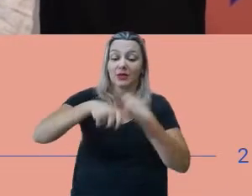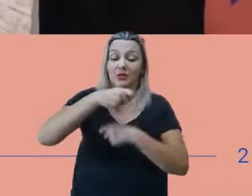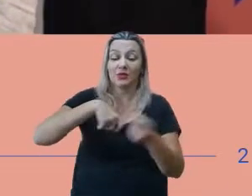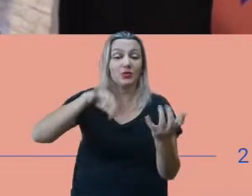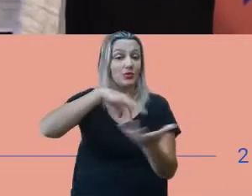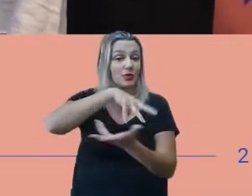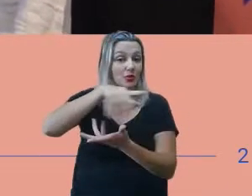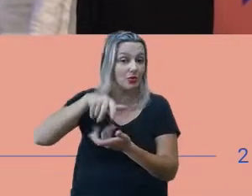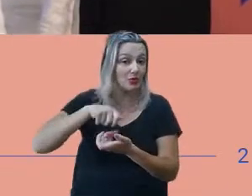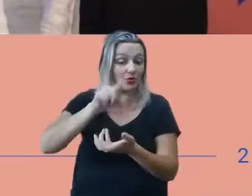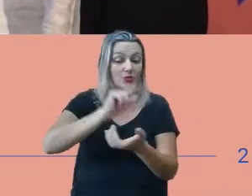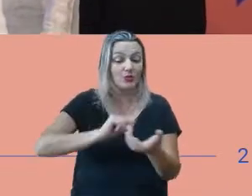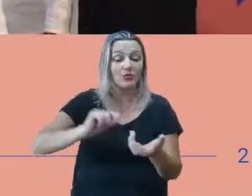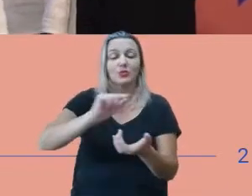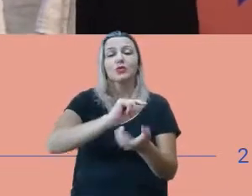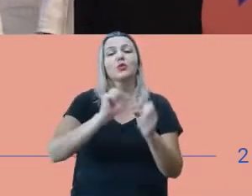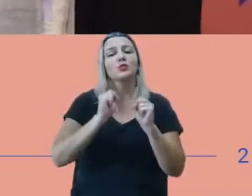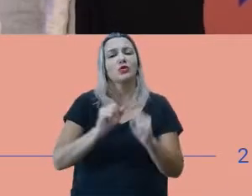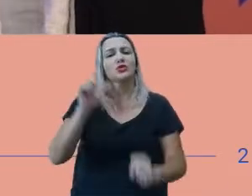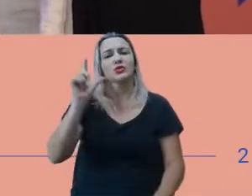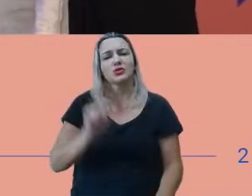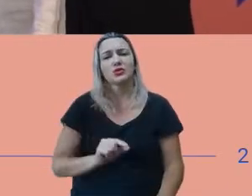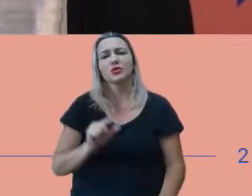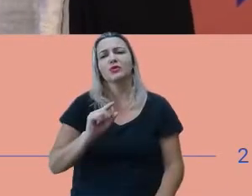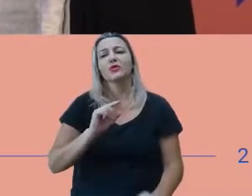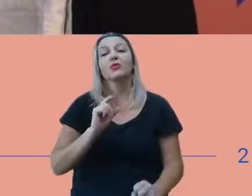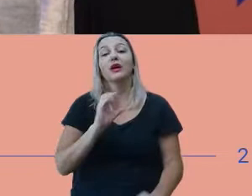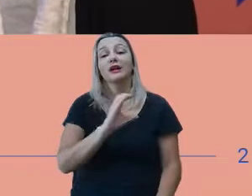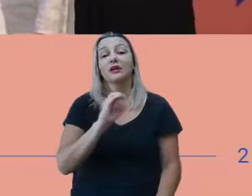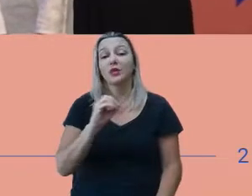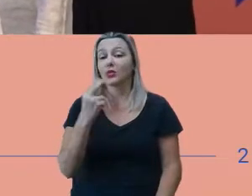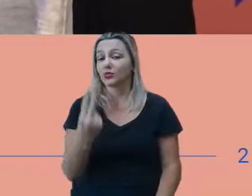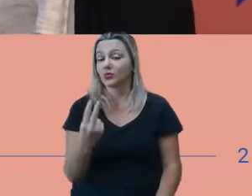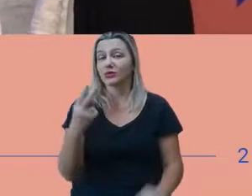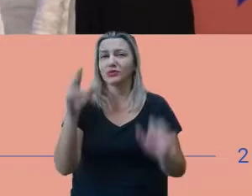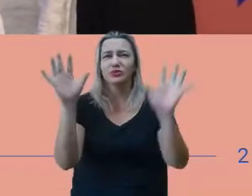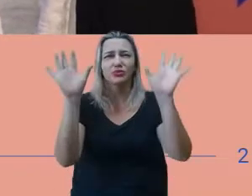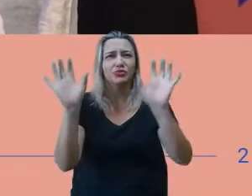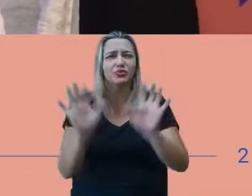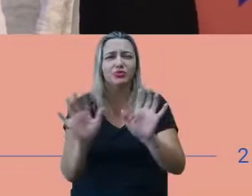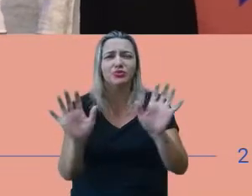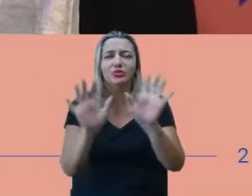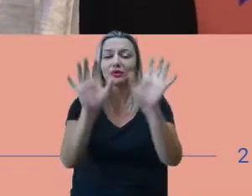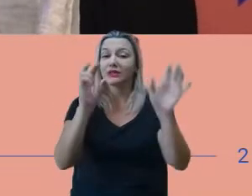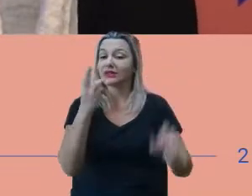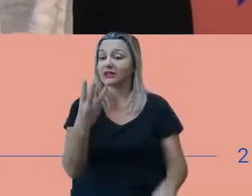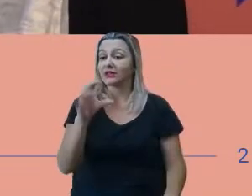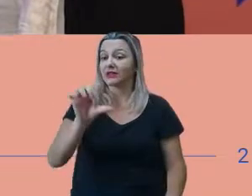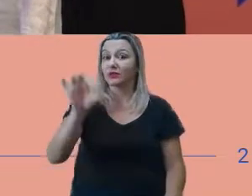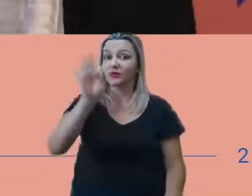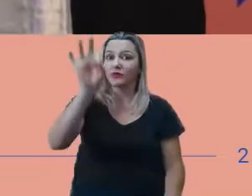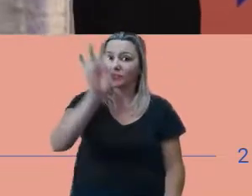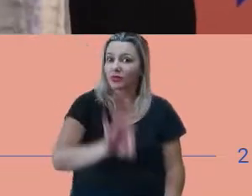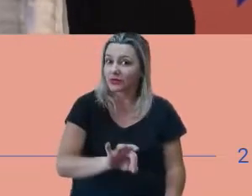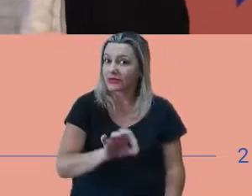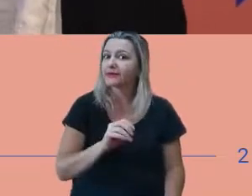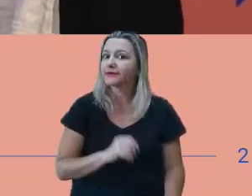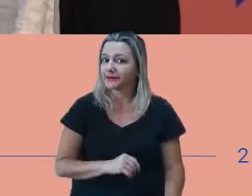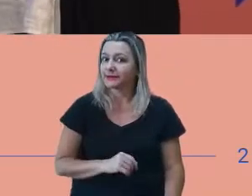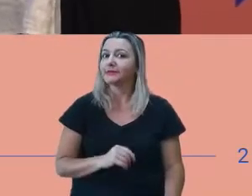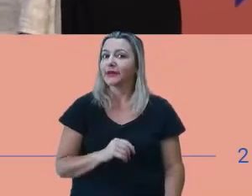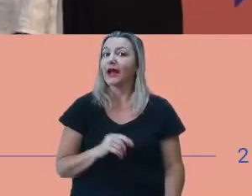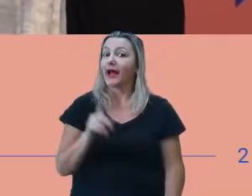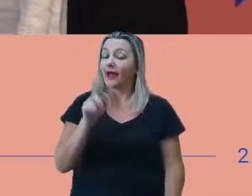a gente pode reduzir as emissões em 39 por cento então isso são Dados que nos traz trazem evidências